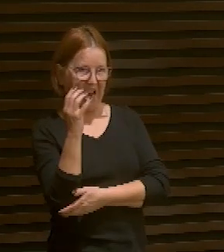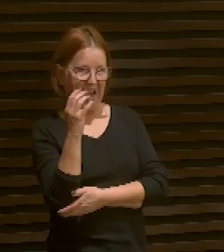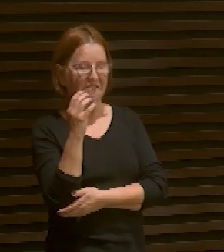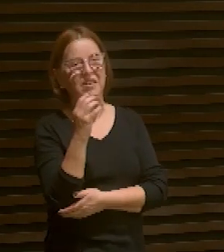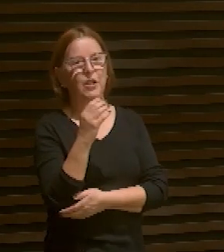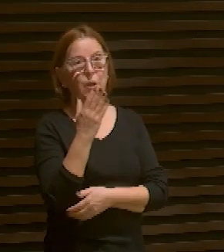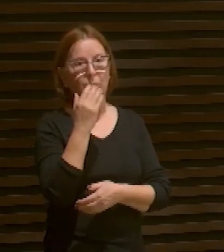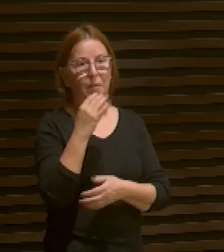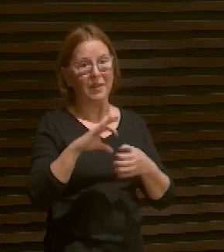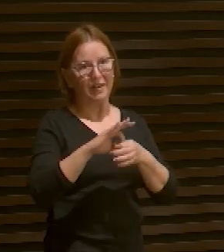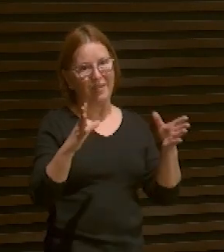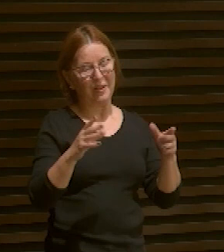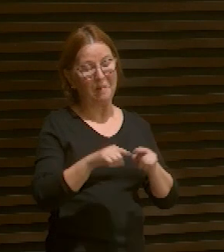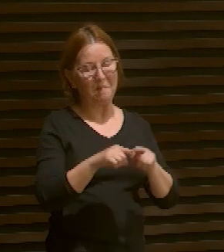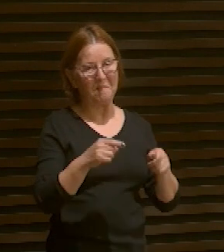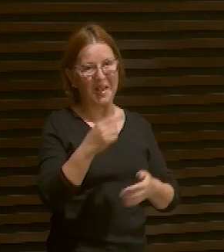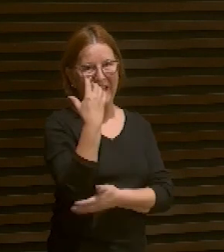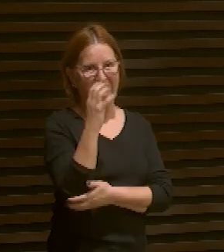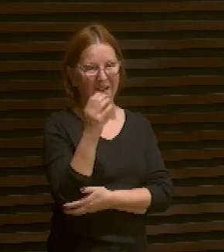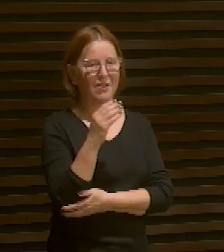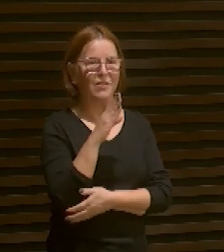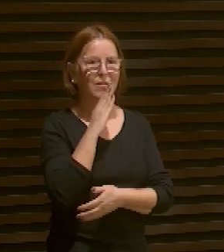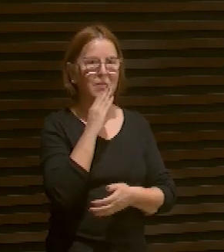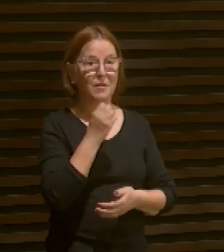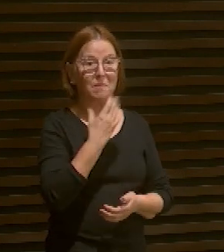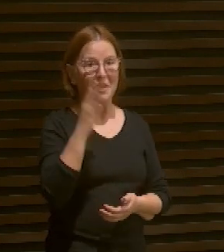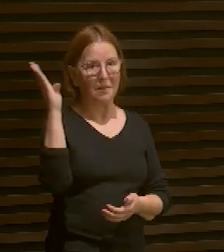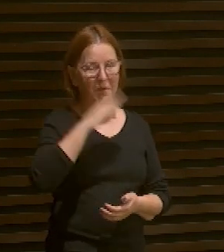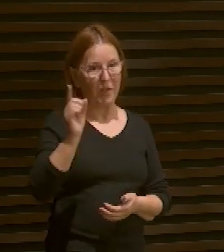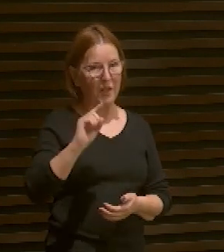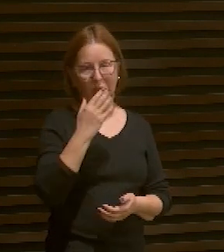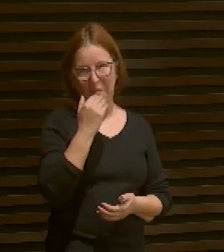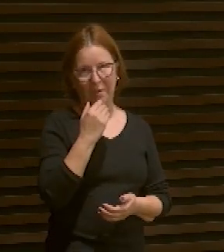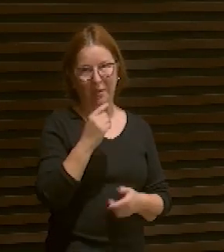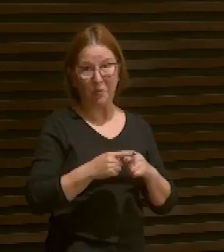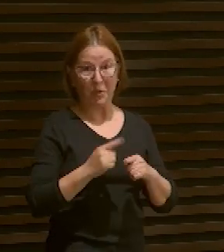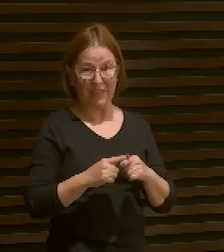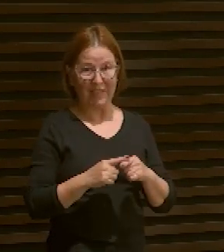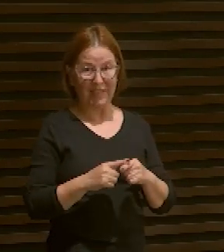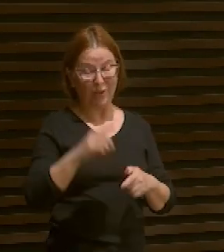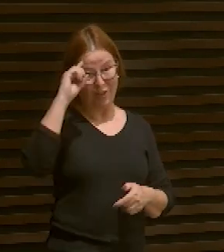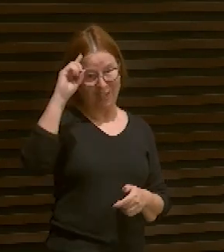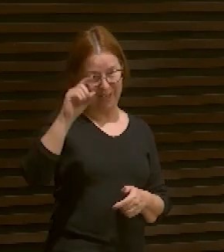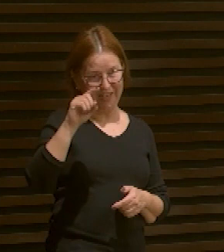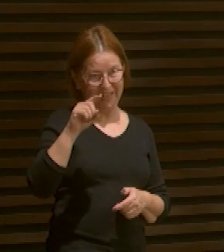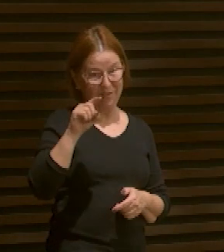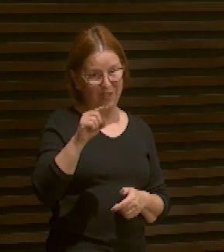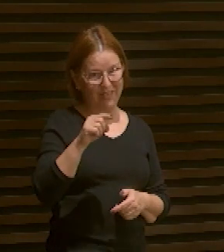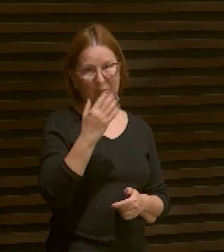livremente, mas da árvore do conhecimento do bem e do mal não comerás, porque no dia em que